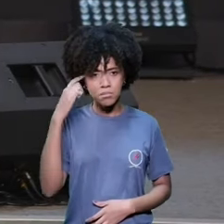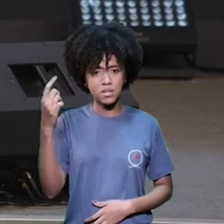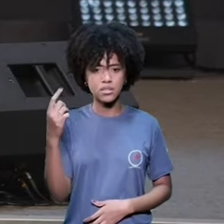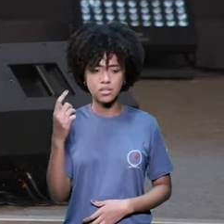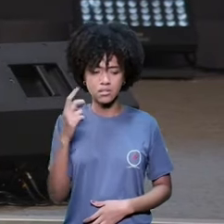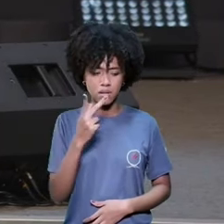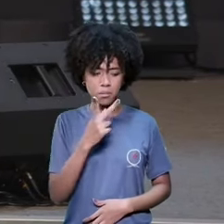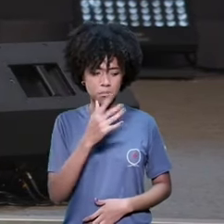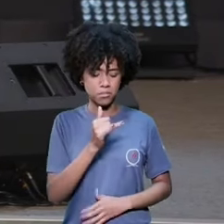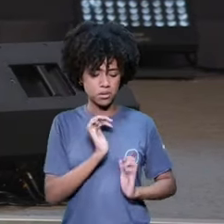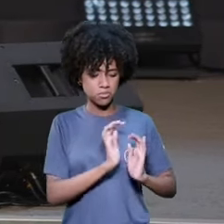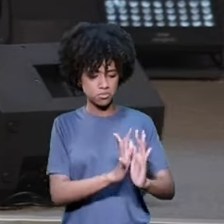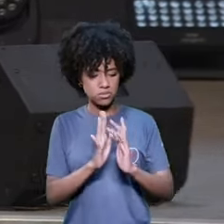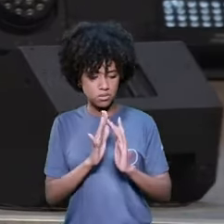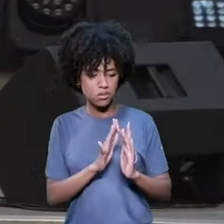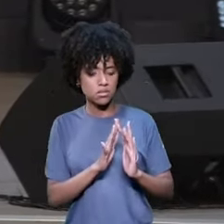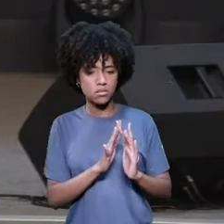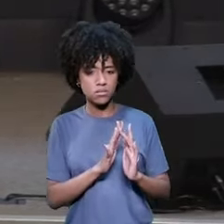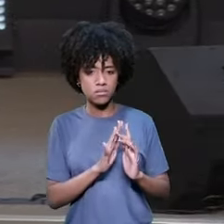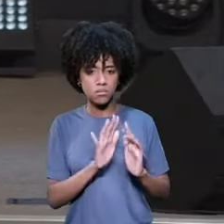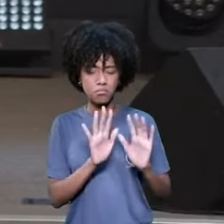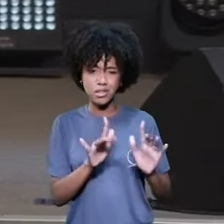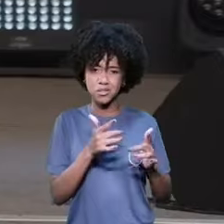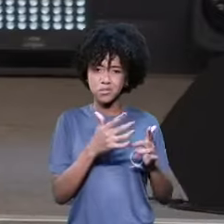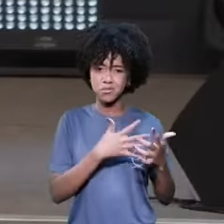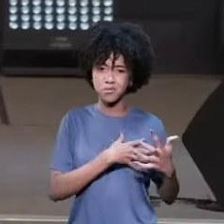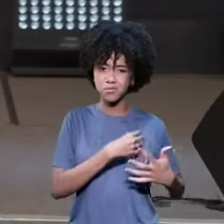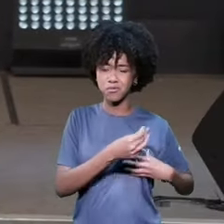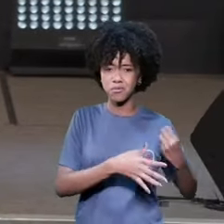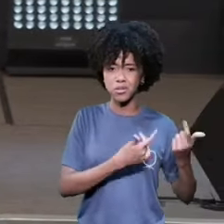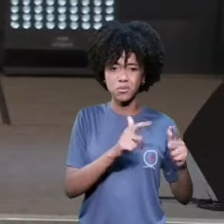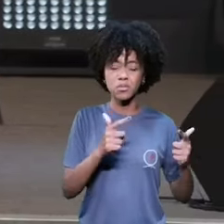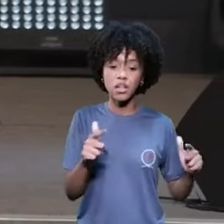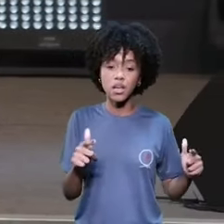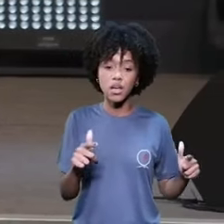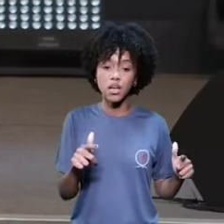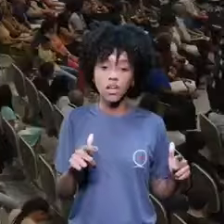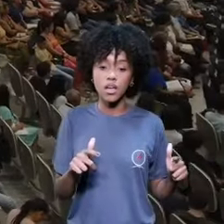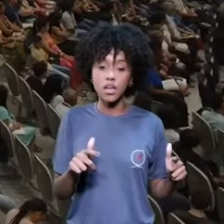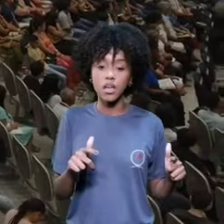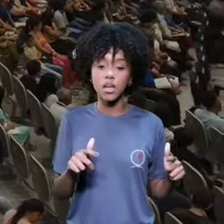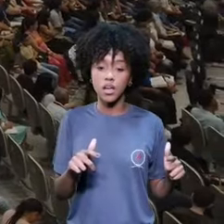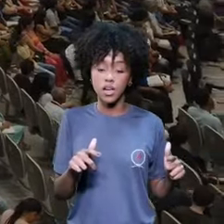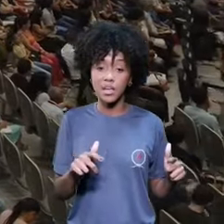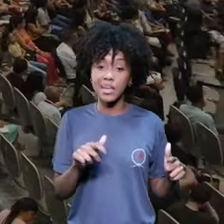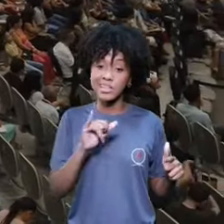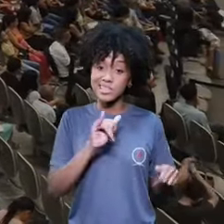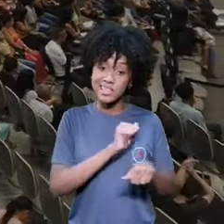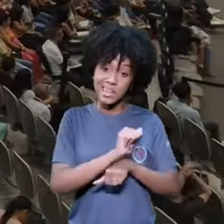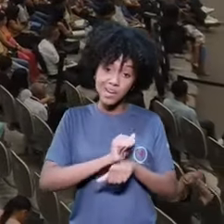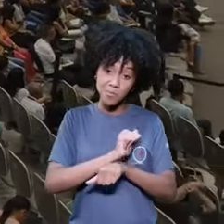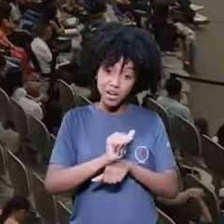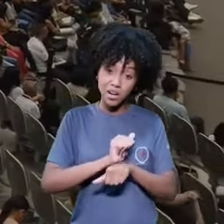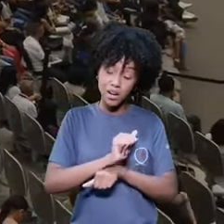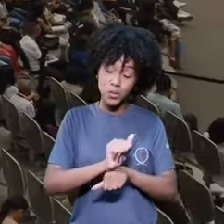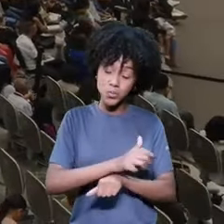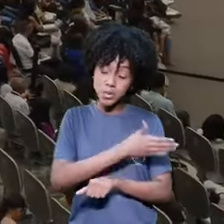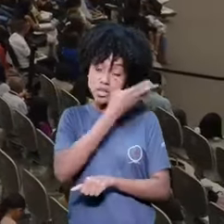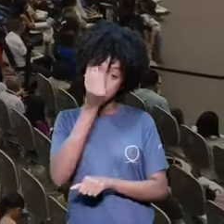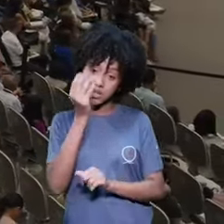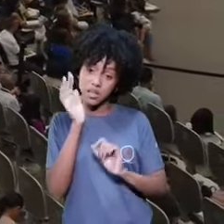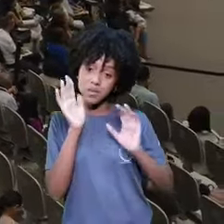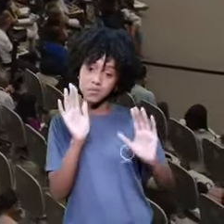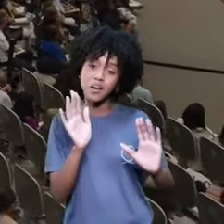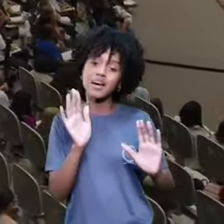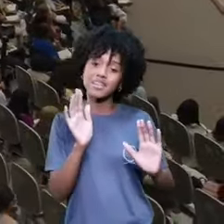filho. Parece que Deus colocou o nome nele para que, ainda que ele duvide ou esqueça, alguém vai lembrar: você tem uma promessa.